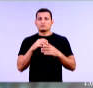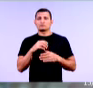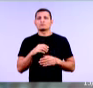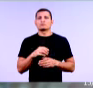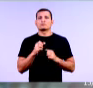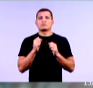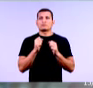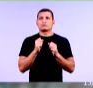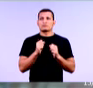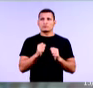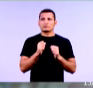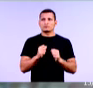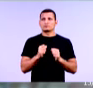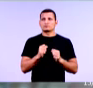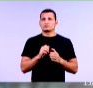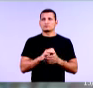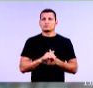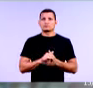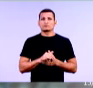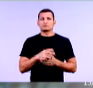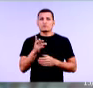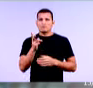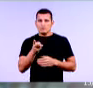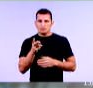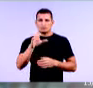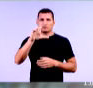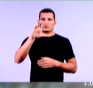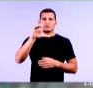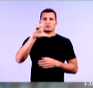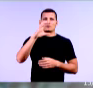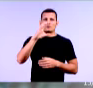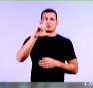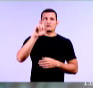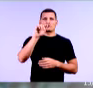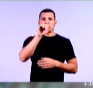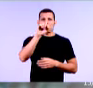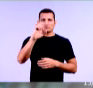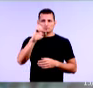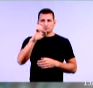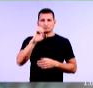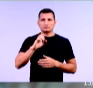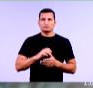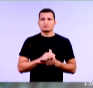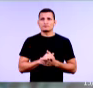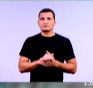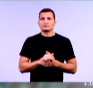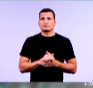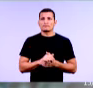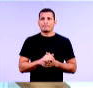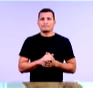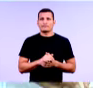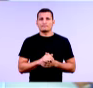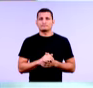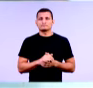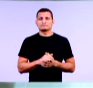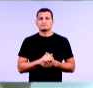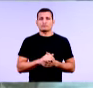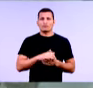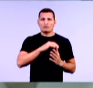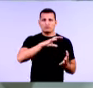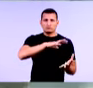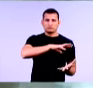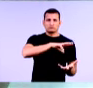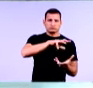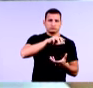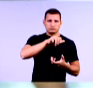ser considerados de uma mesma classe. Gente, esse mapeamento do mundo real,